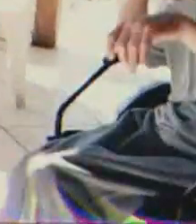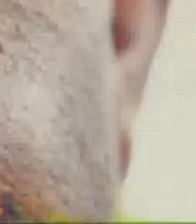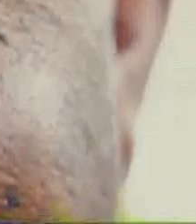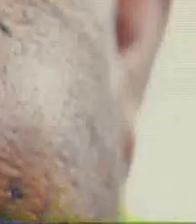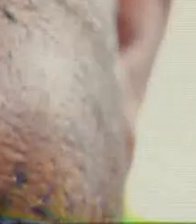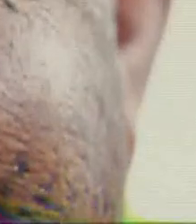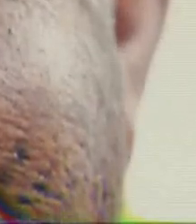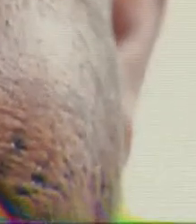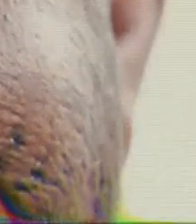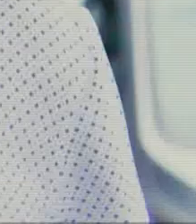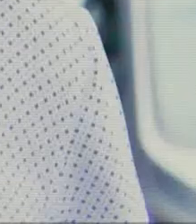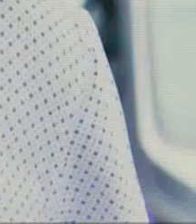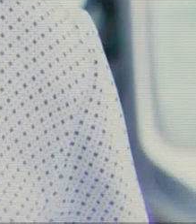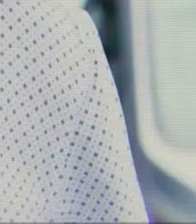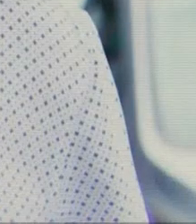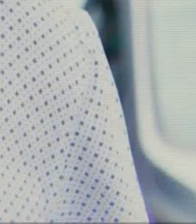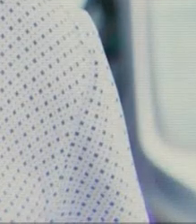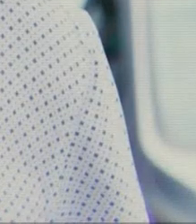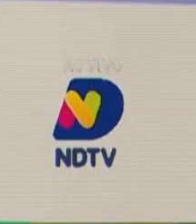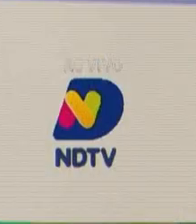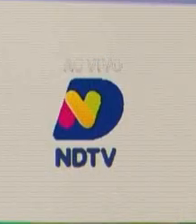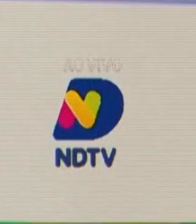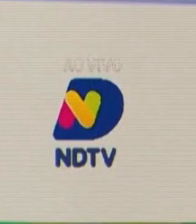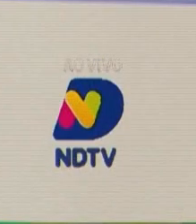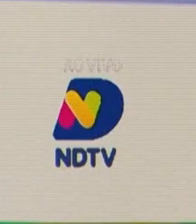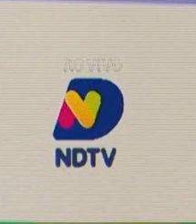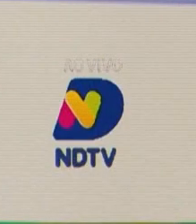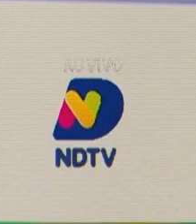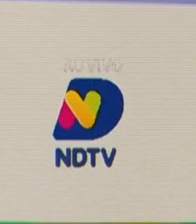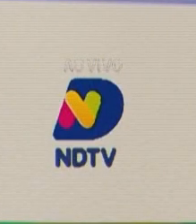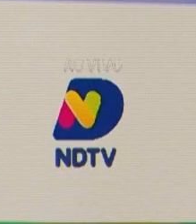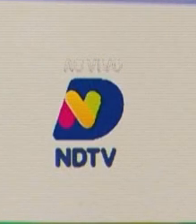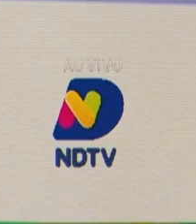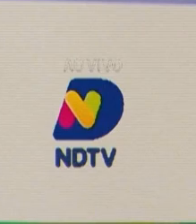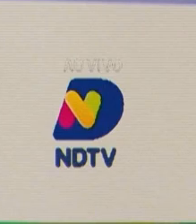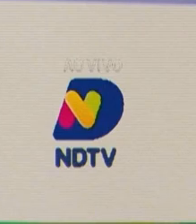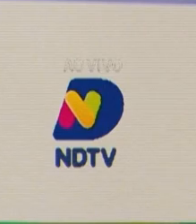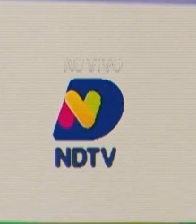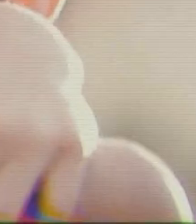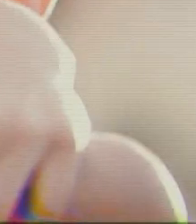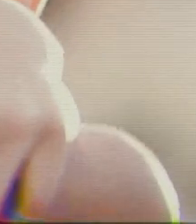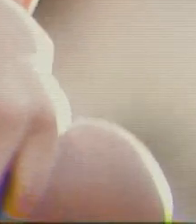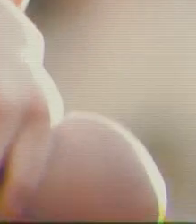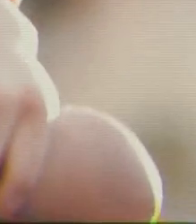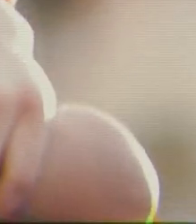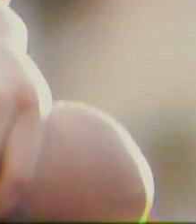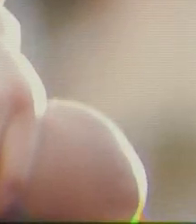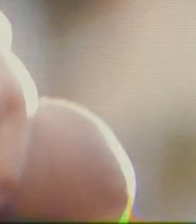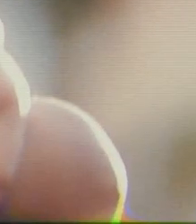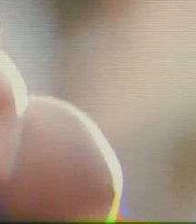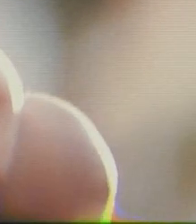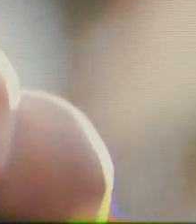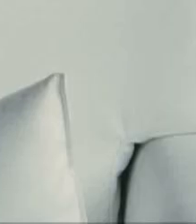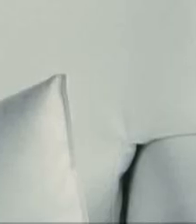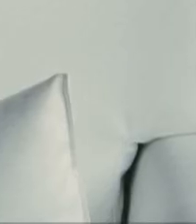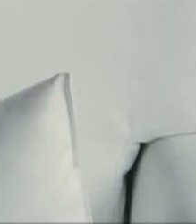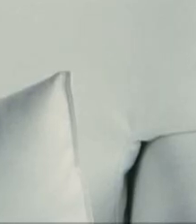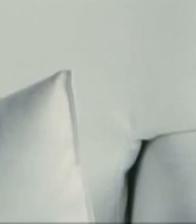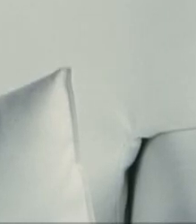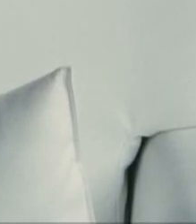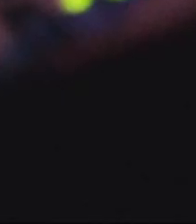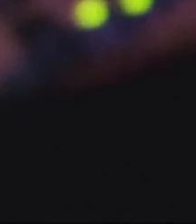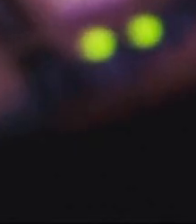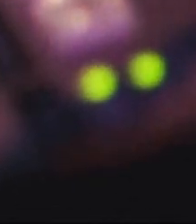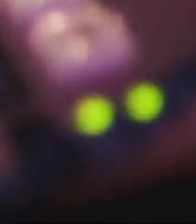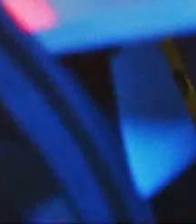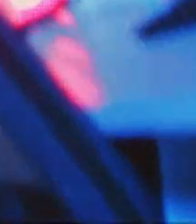ND. Muita gente em Santa Catarina foi beneficiada graças ao espírito solidário. Muito obrigado. E a nossa empresa